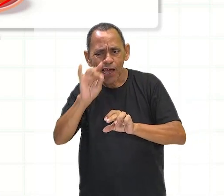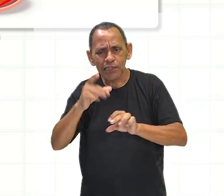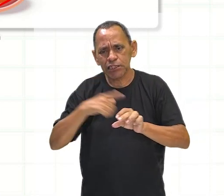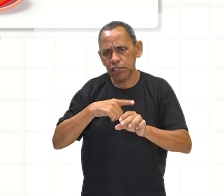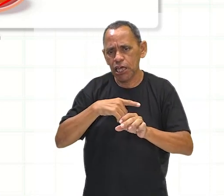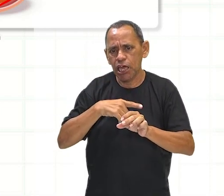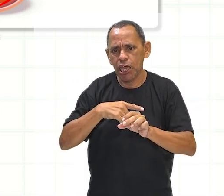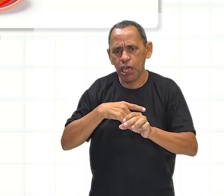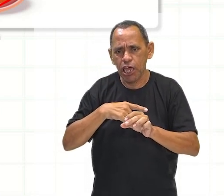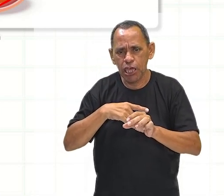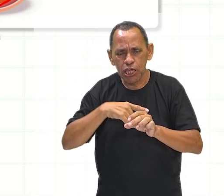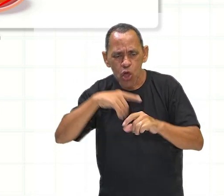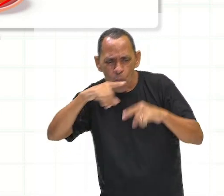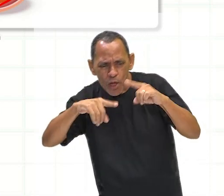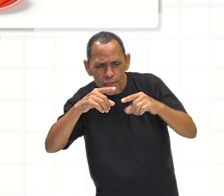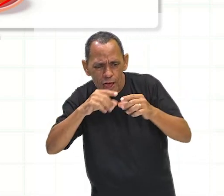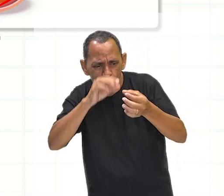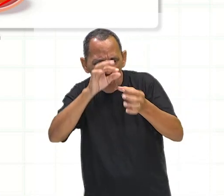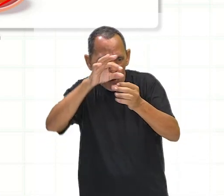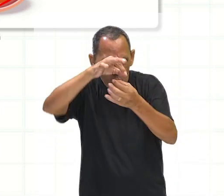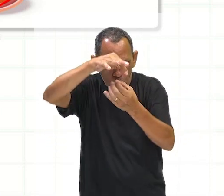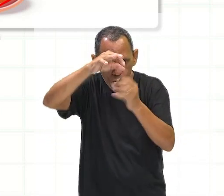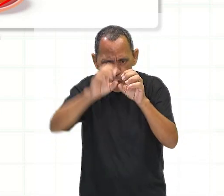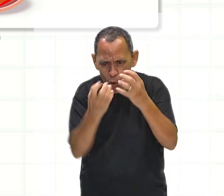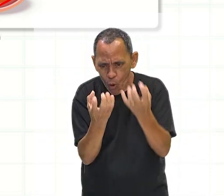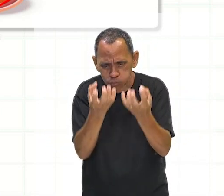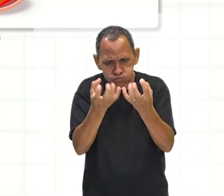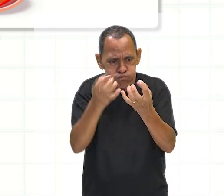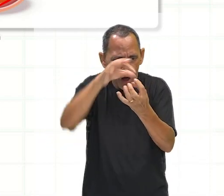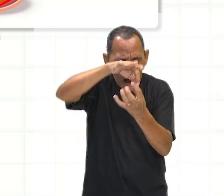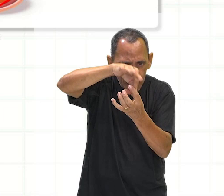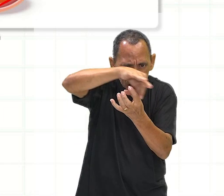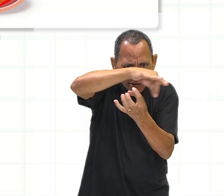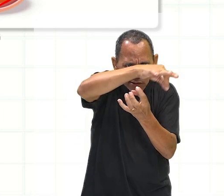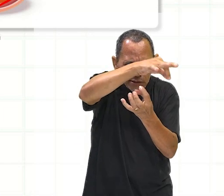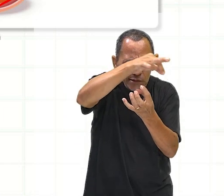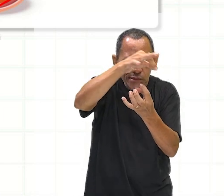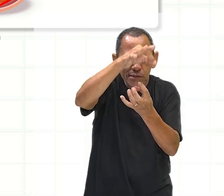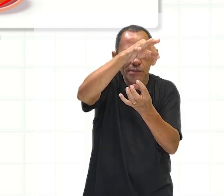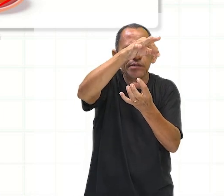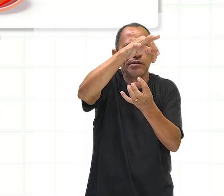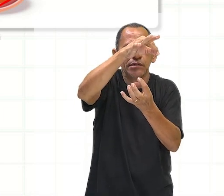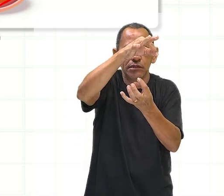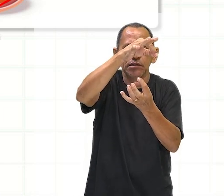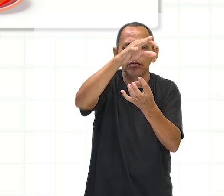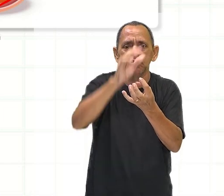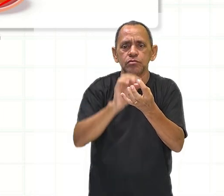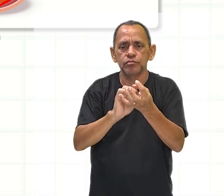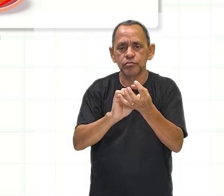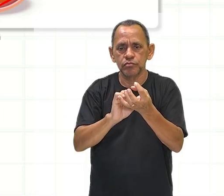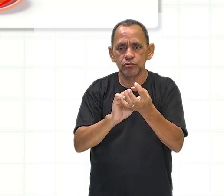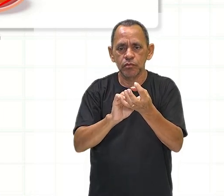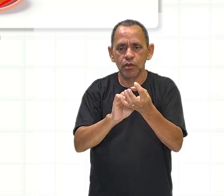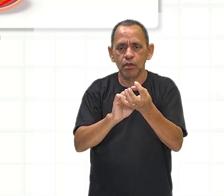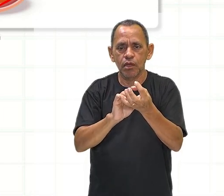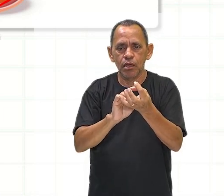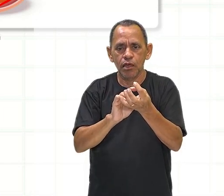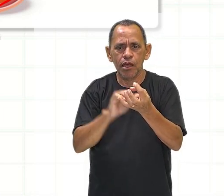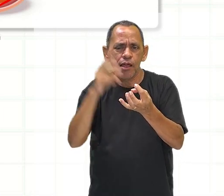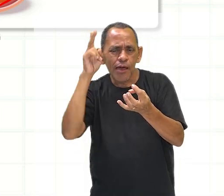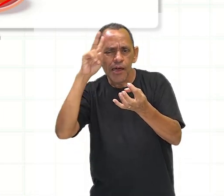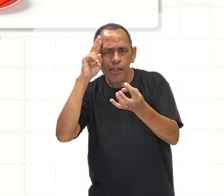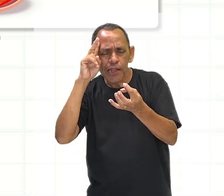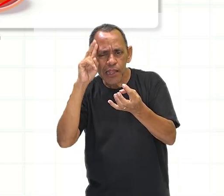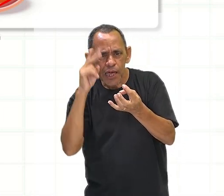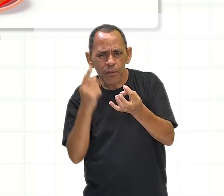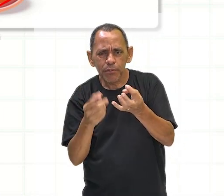tubos finos e enovelados, chamados túbulos seminíferos, tá? Então, lembra que a gente viu aquela imagem anterior, onde a gente